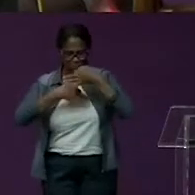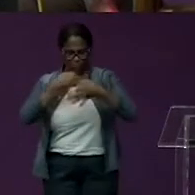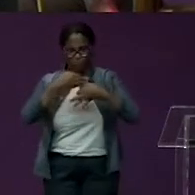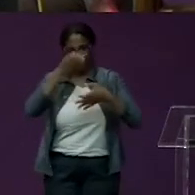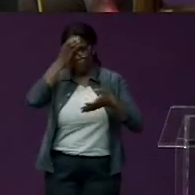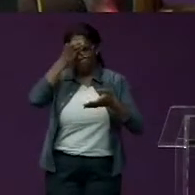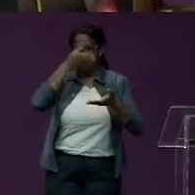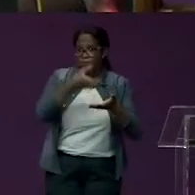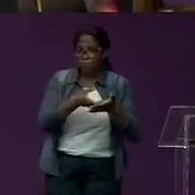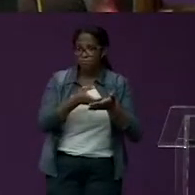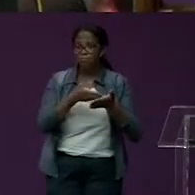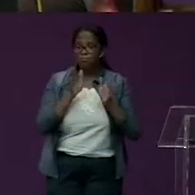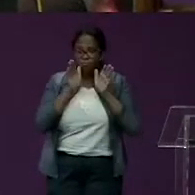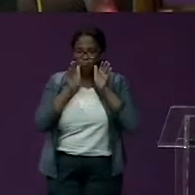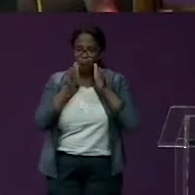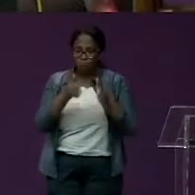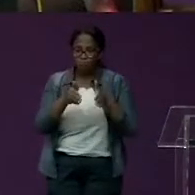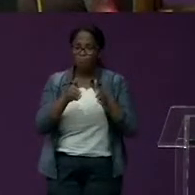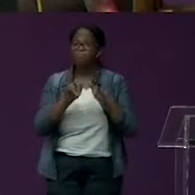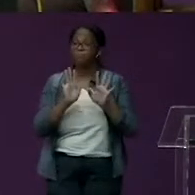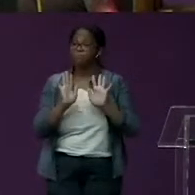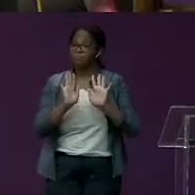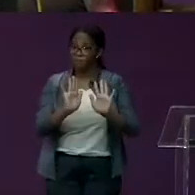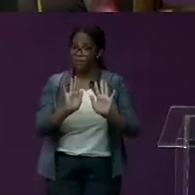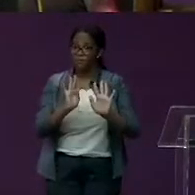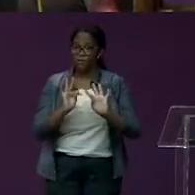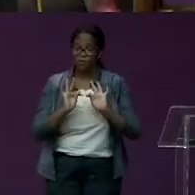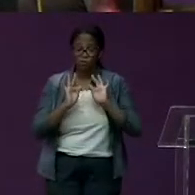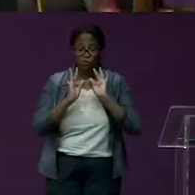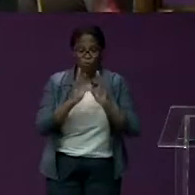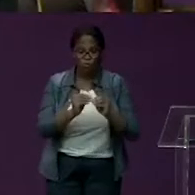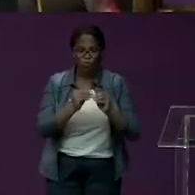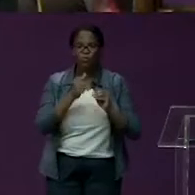teses, mas isso tudo sem